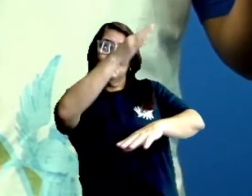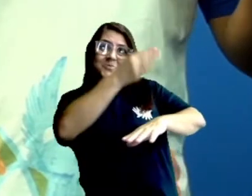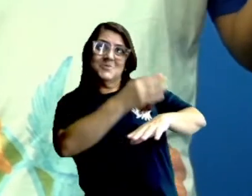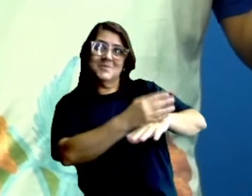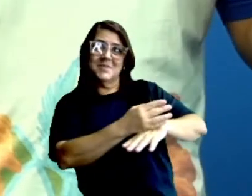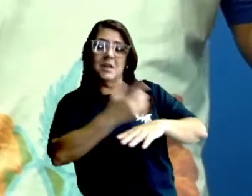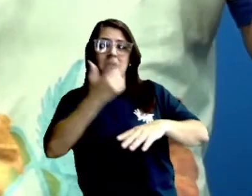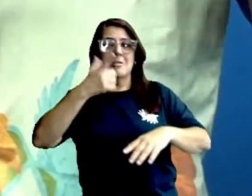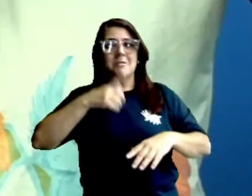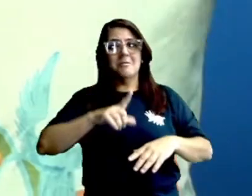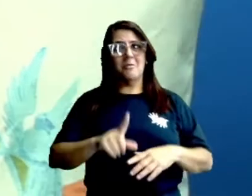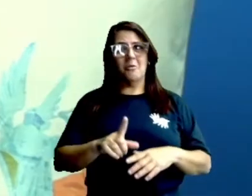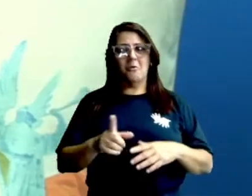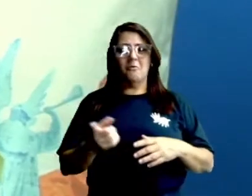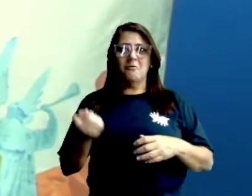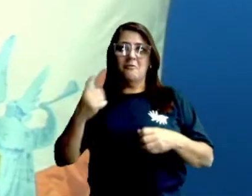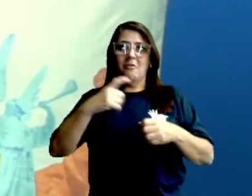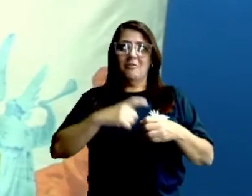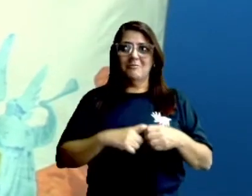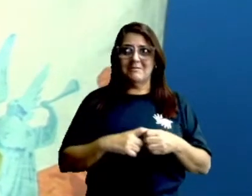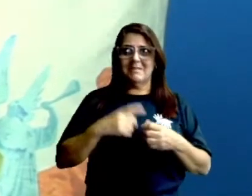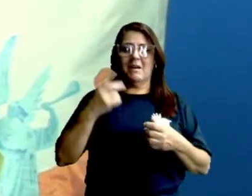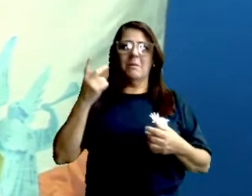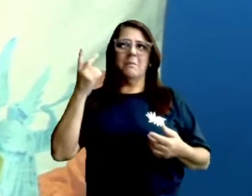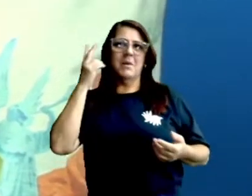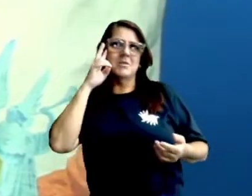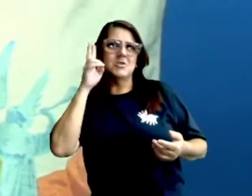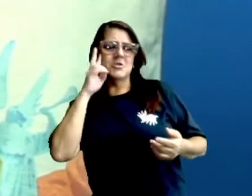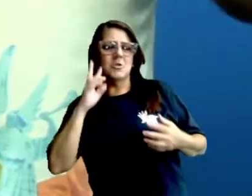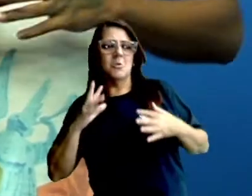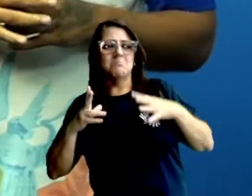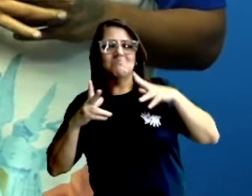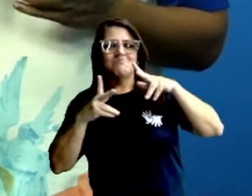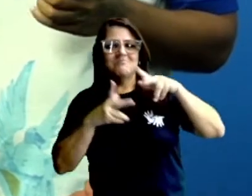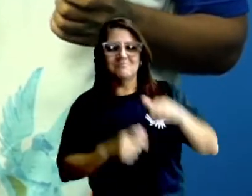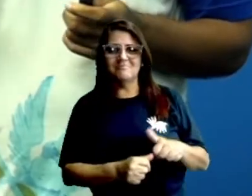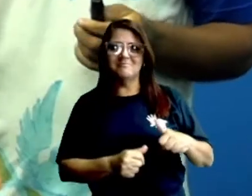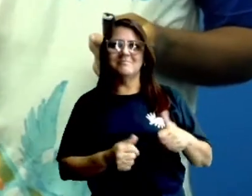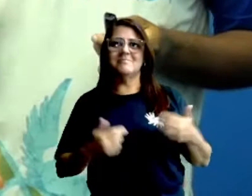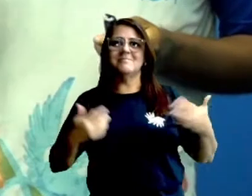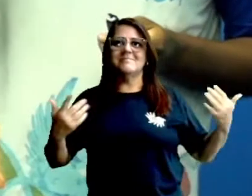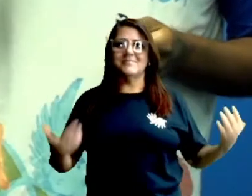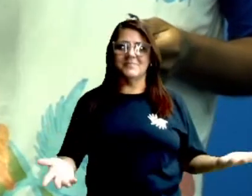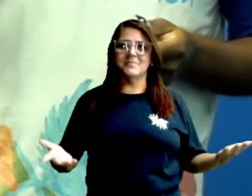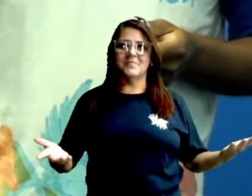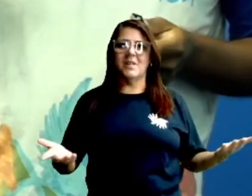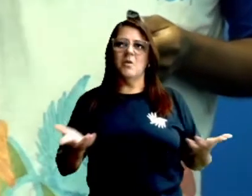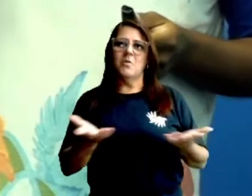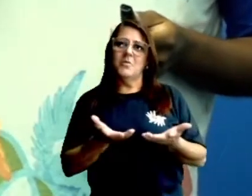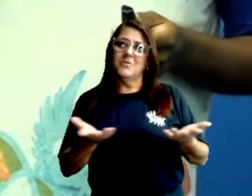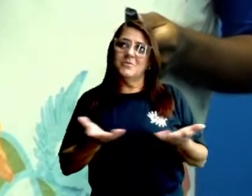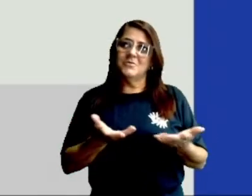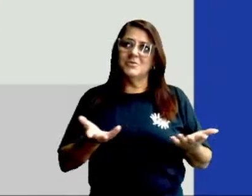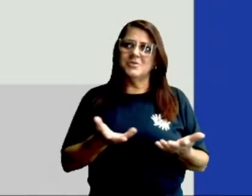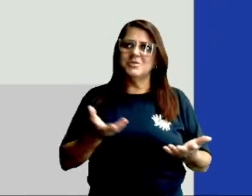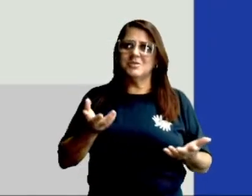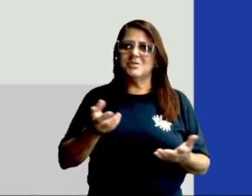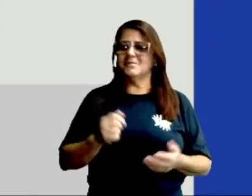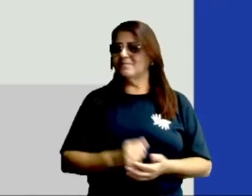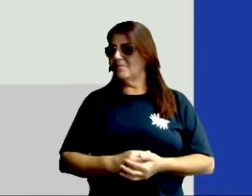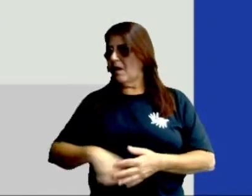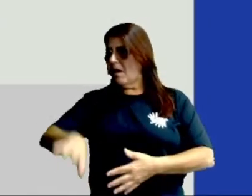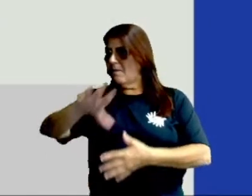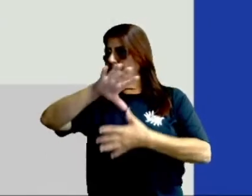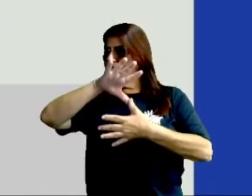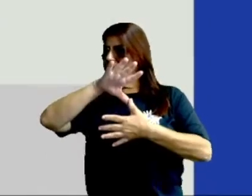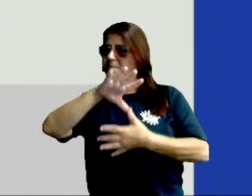iremos voltar novamente para uma história mais geral, uma história do mundo, tá? E aí, a gente vai falar sobre a América,